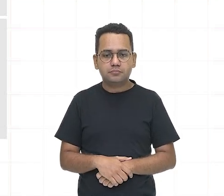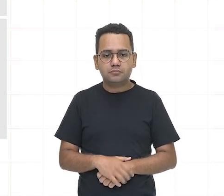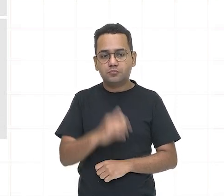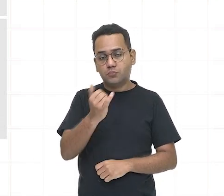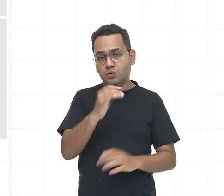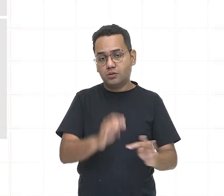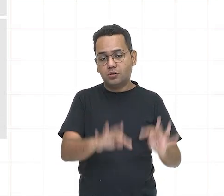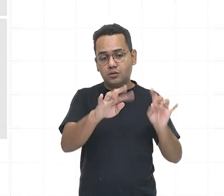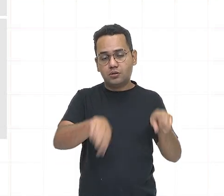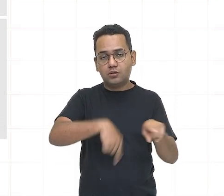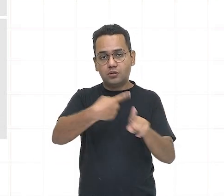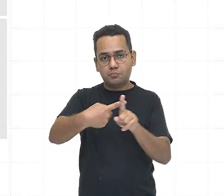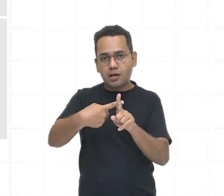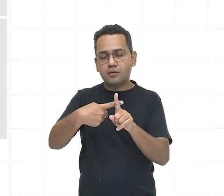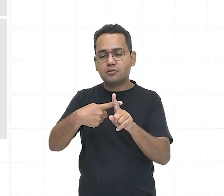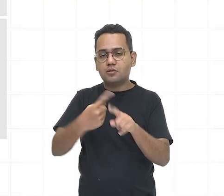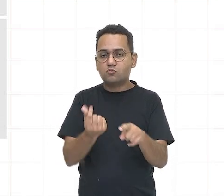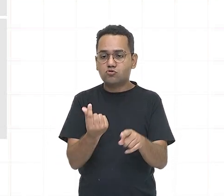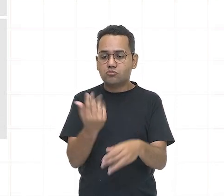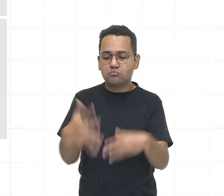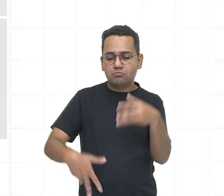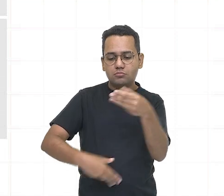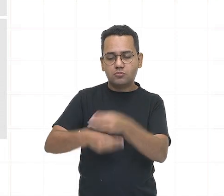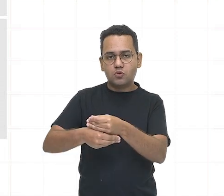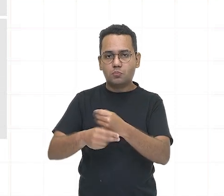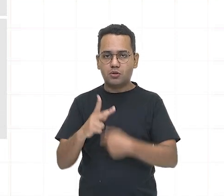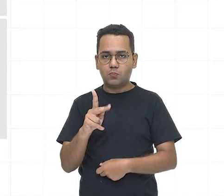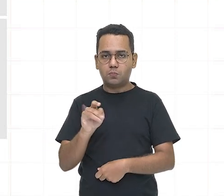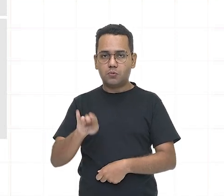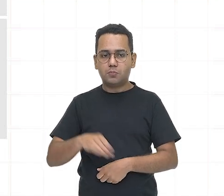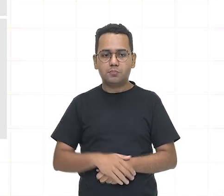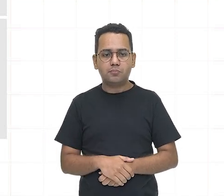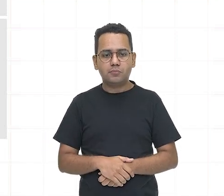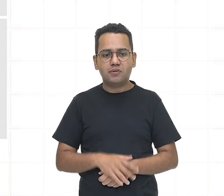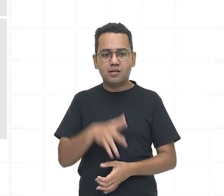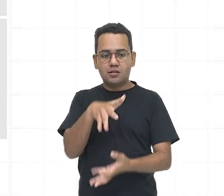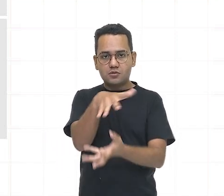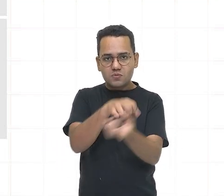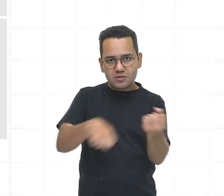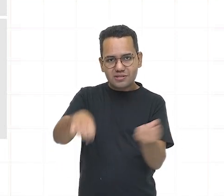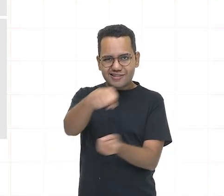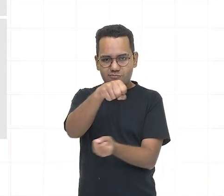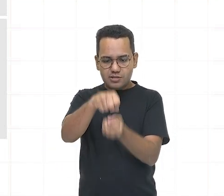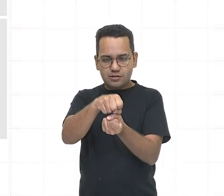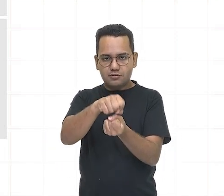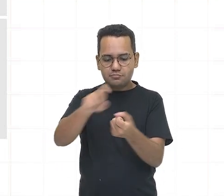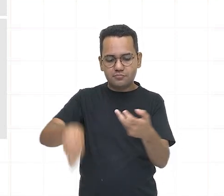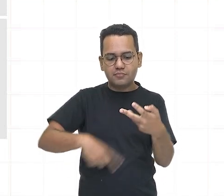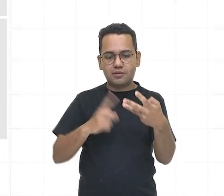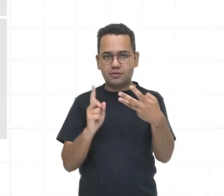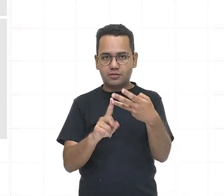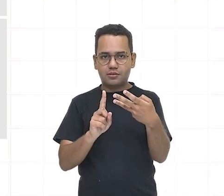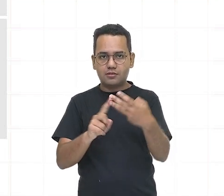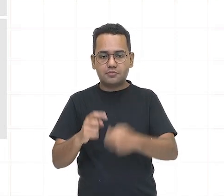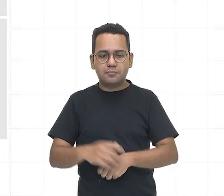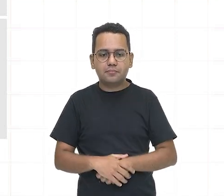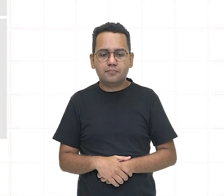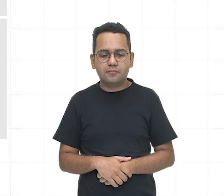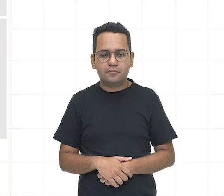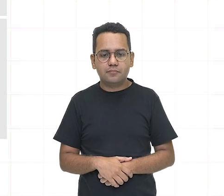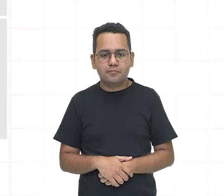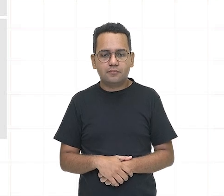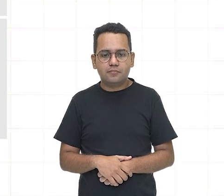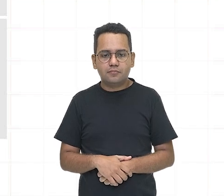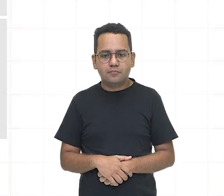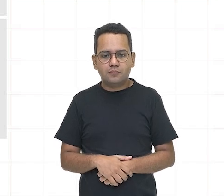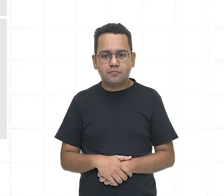do desenvolvimento econômico, vai ter o quê? A sustentabilidade, tá? A sustentabilidade, gente, ela